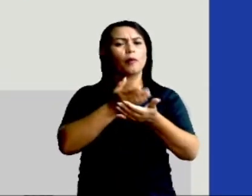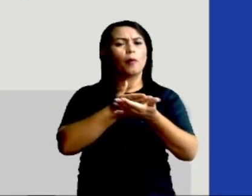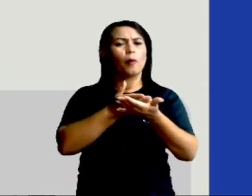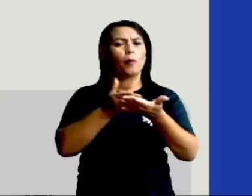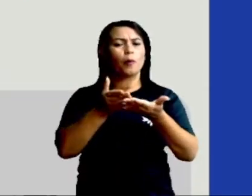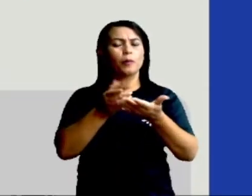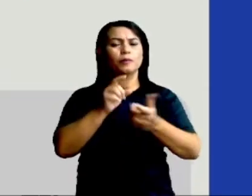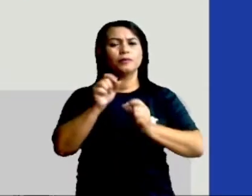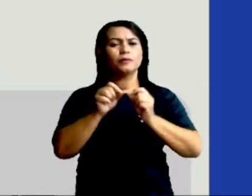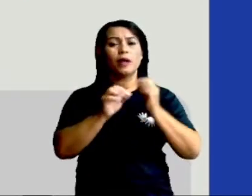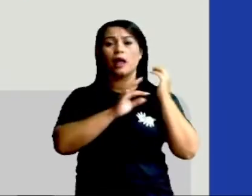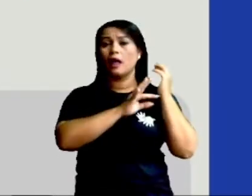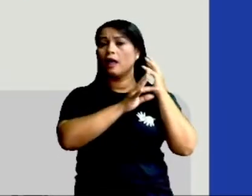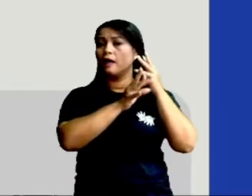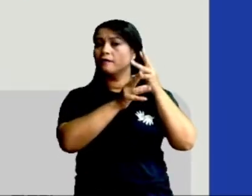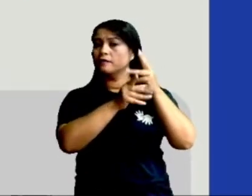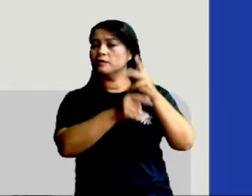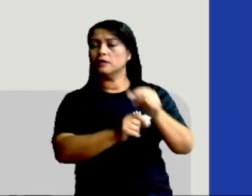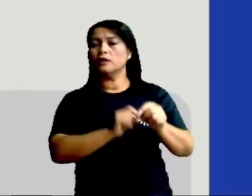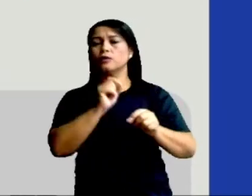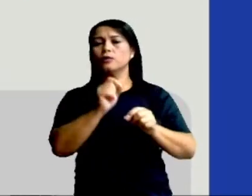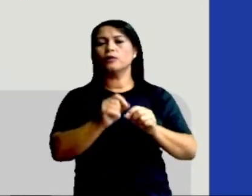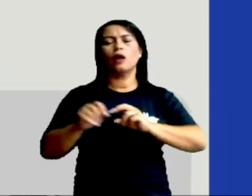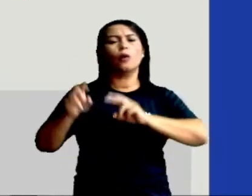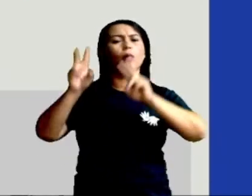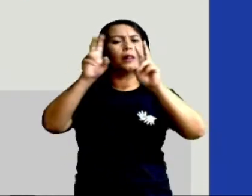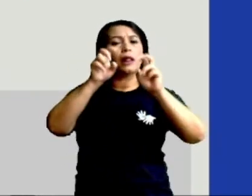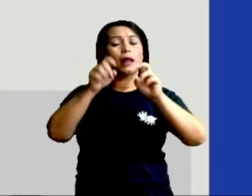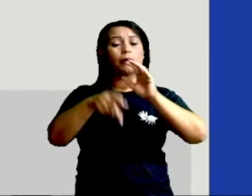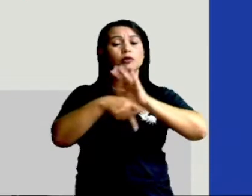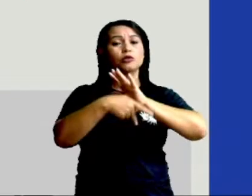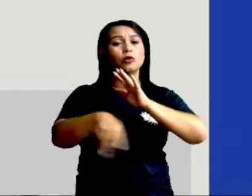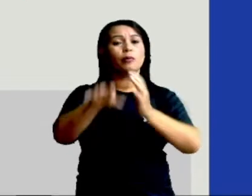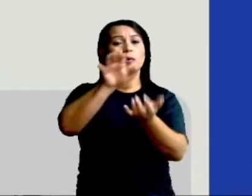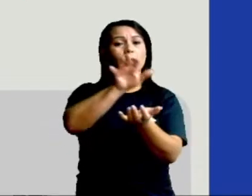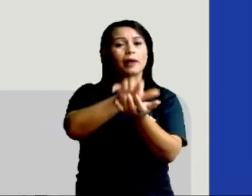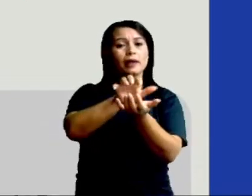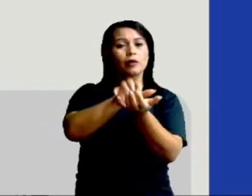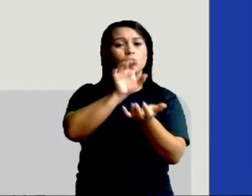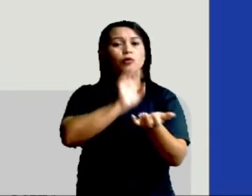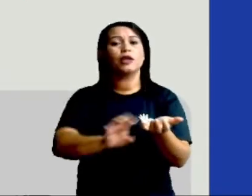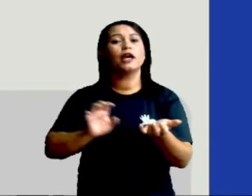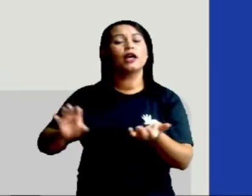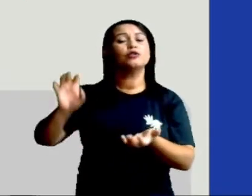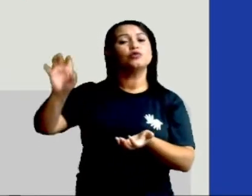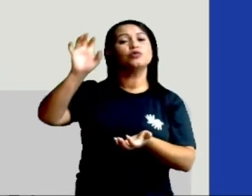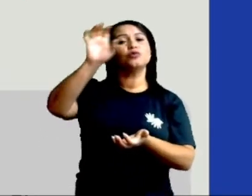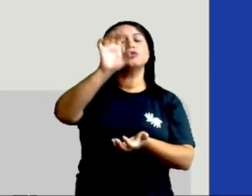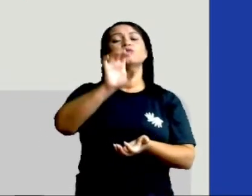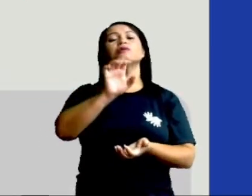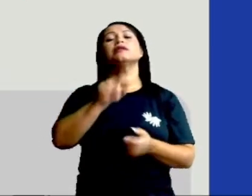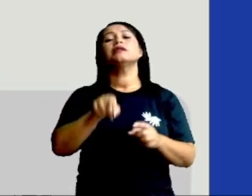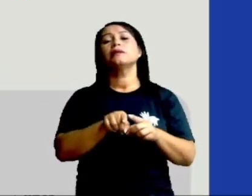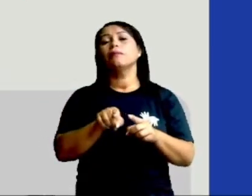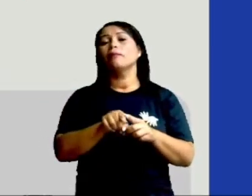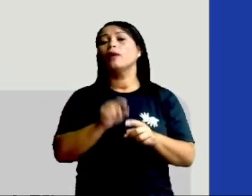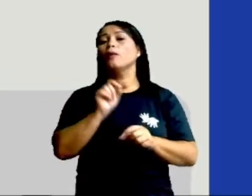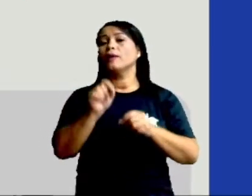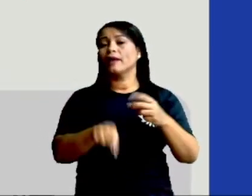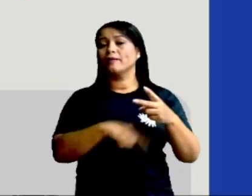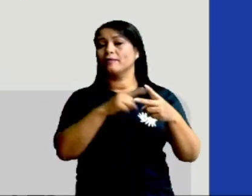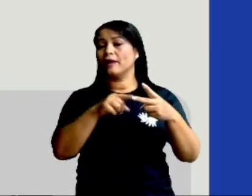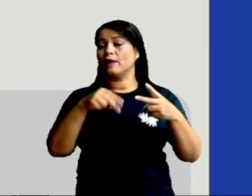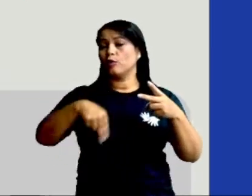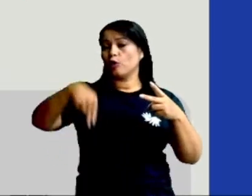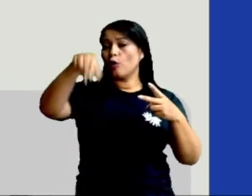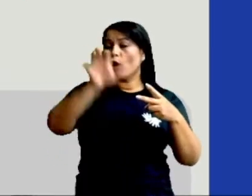começar revisando o assunto que foi sobre Pernambuco e suas sub-regiões depois a gente vai partir para a